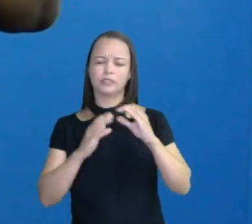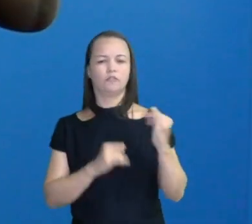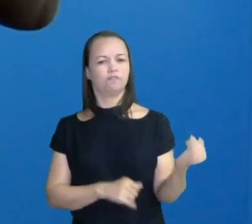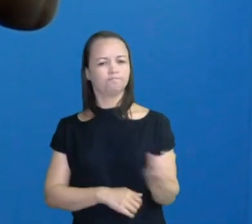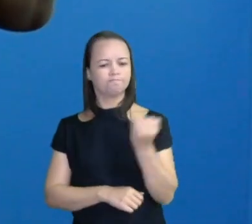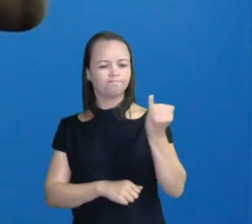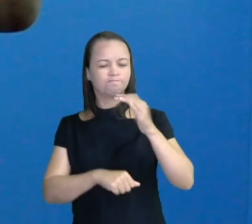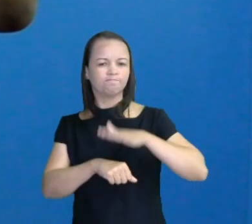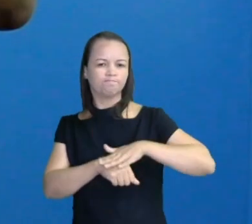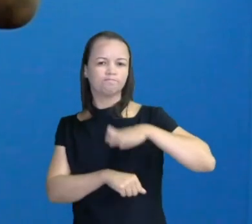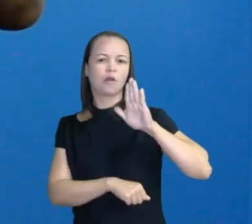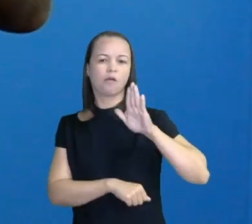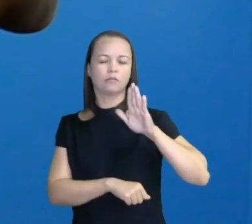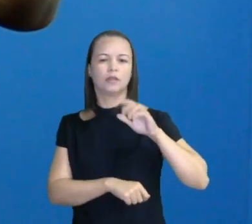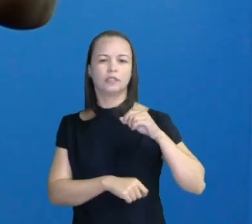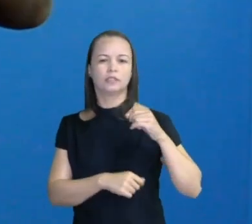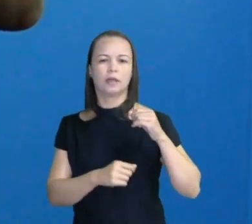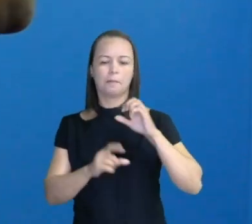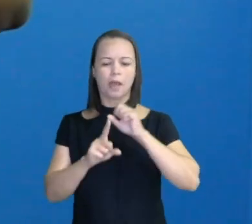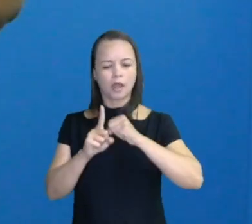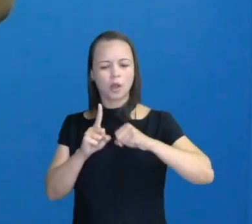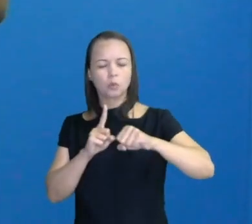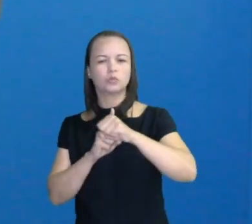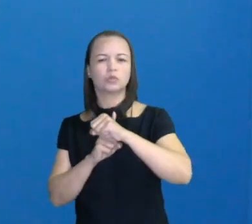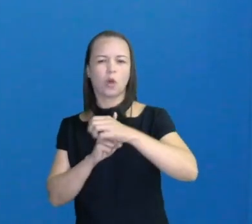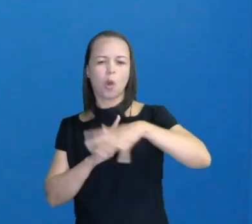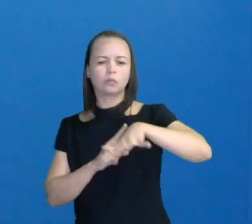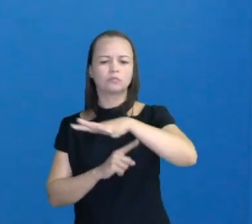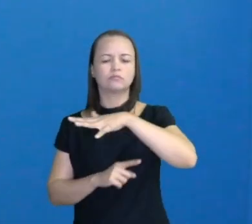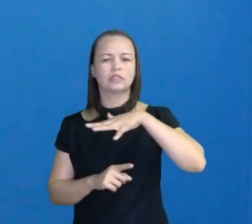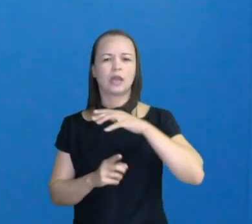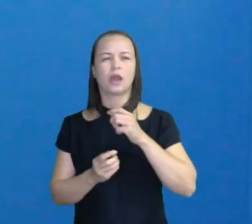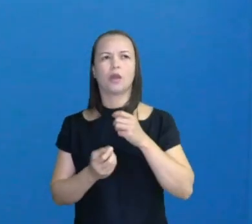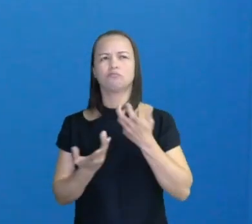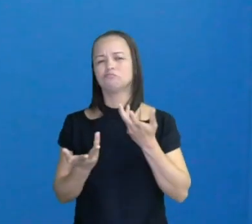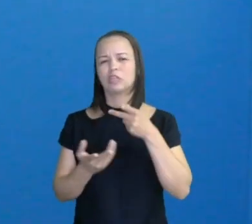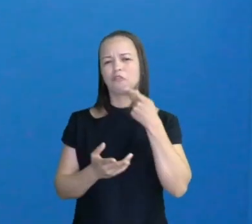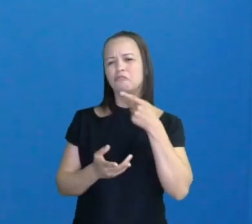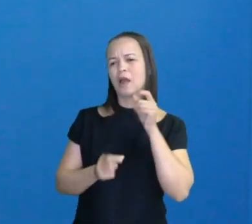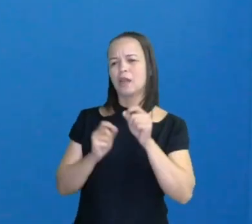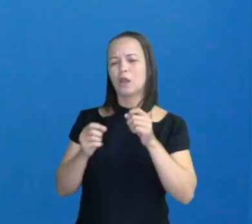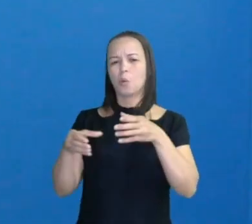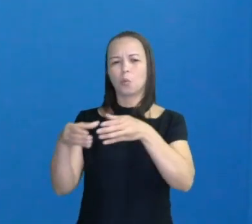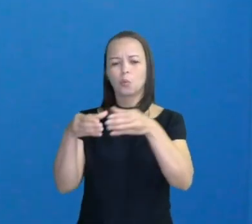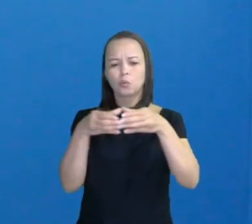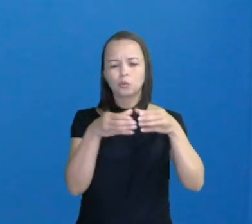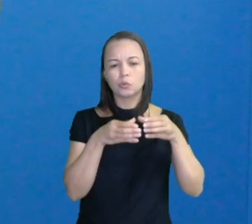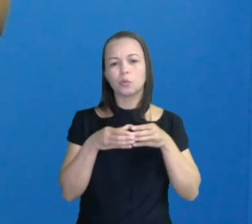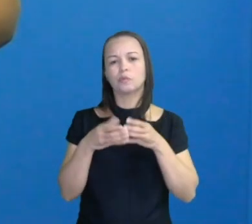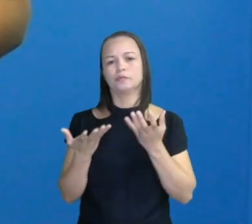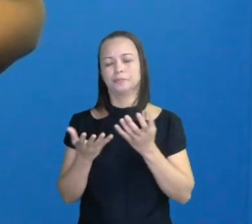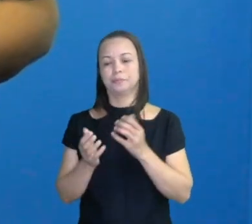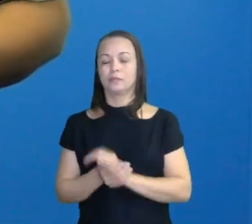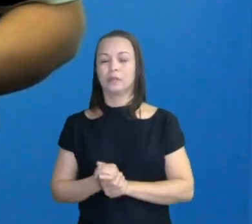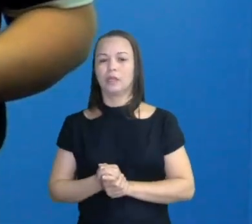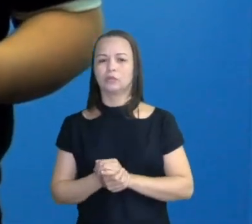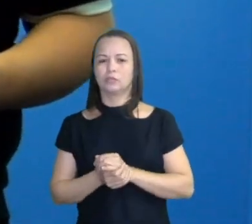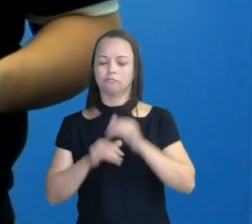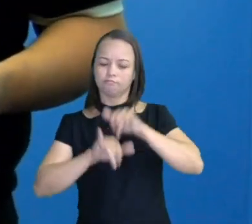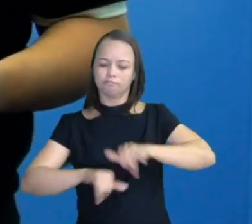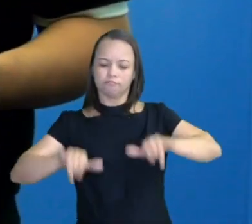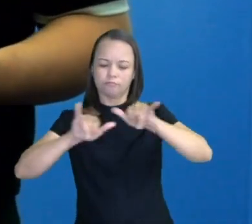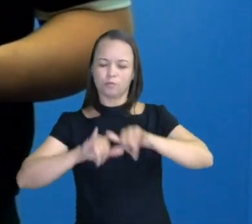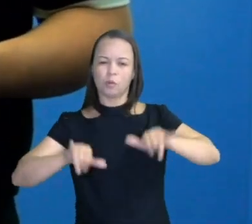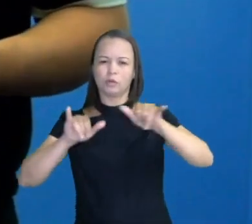importância para esse social, né? O social que eu falo é todo o seu grupo. Quando você passa uma informação para